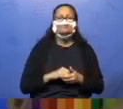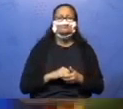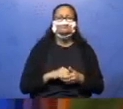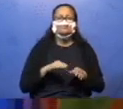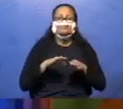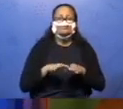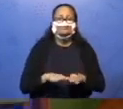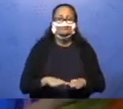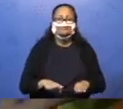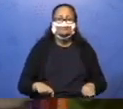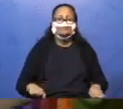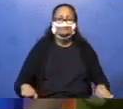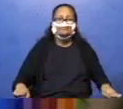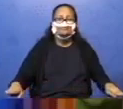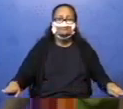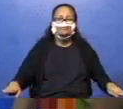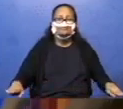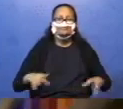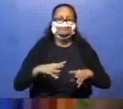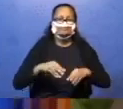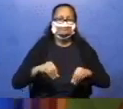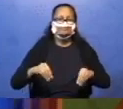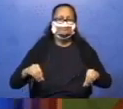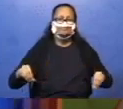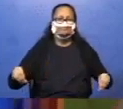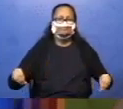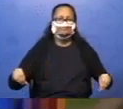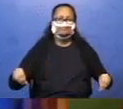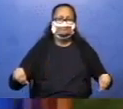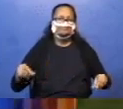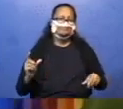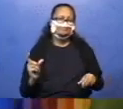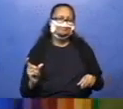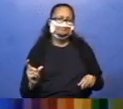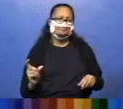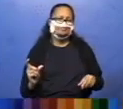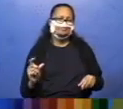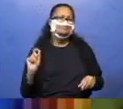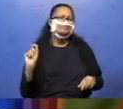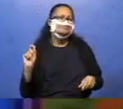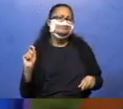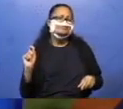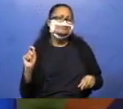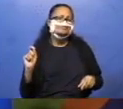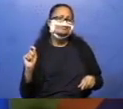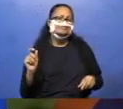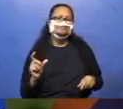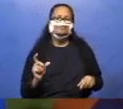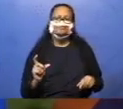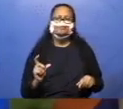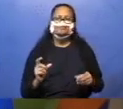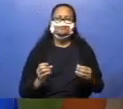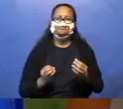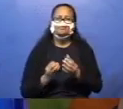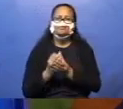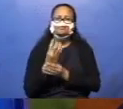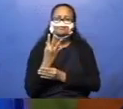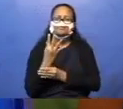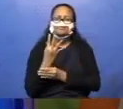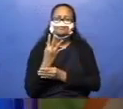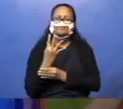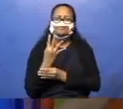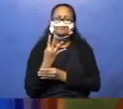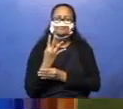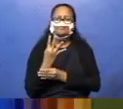O chão, a terra. O grão do quê? Grão do trigo.